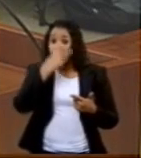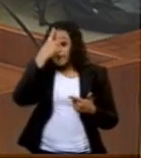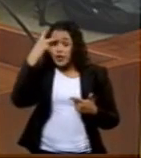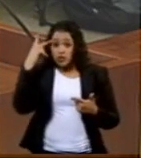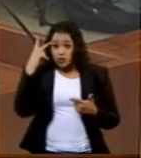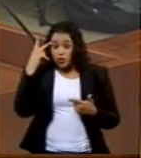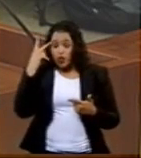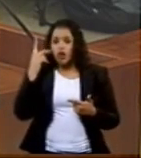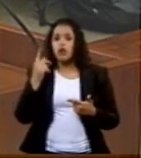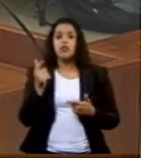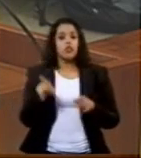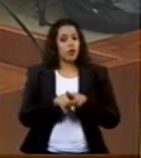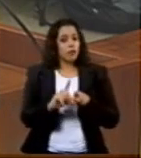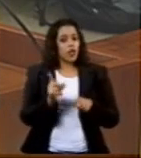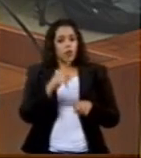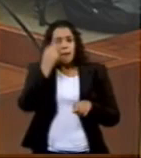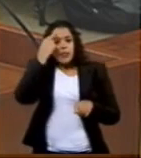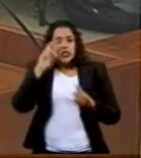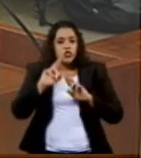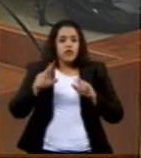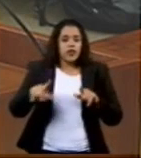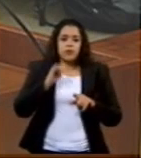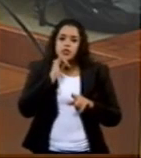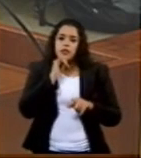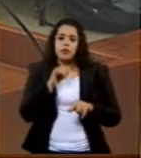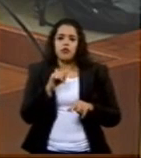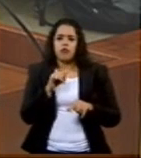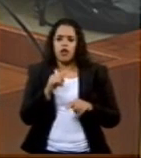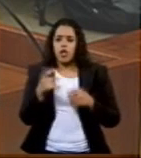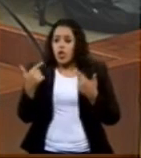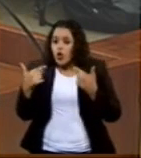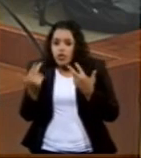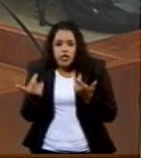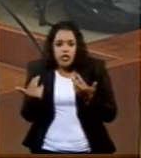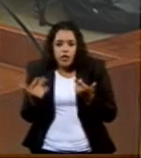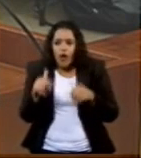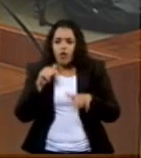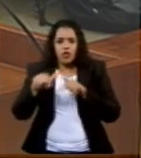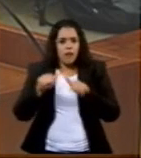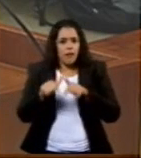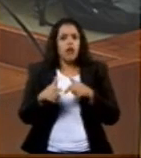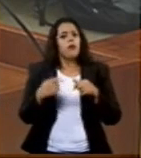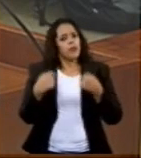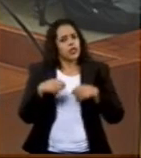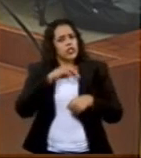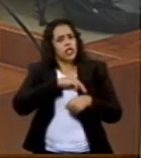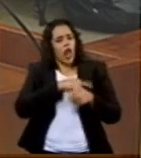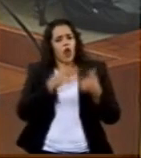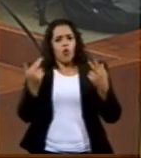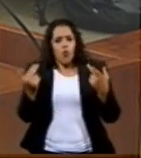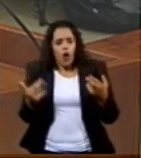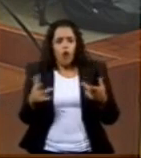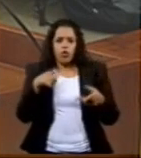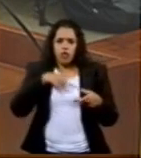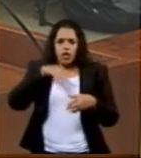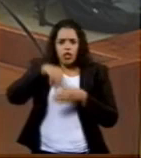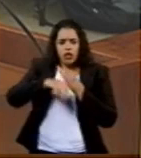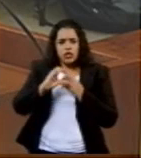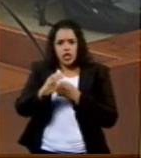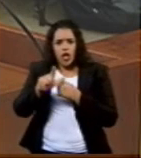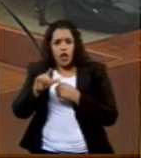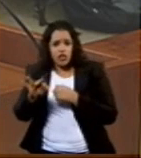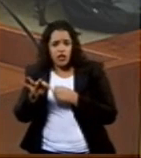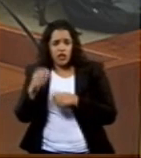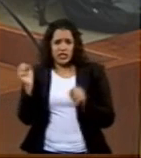como a BTP, também não discorda que, em condições iguais de trabalho, a remuneração tem que ser igual. Isso está na CLT desde o